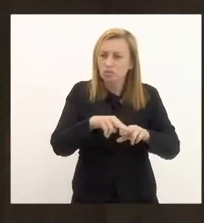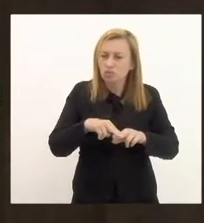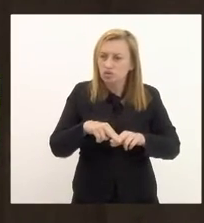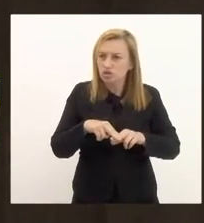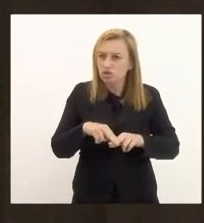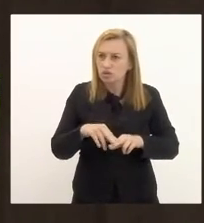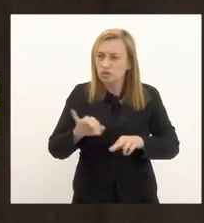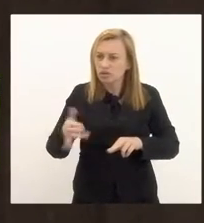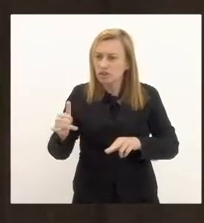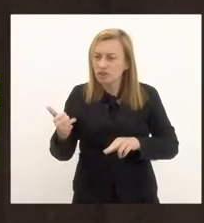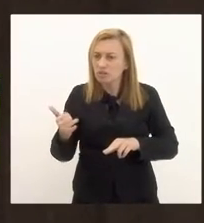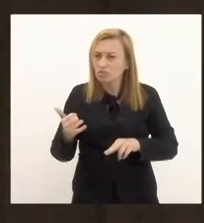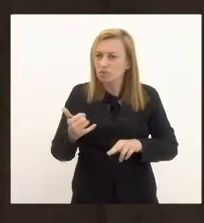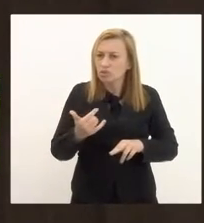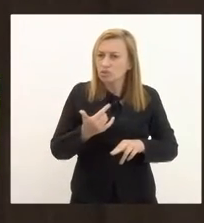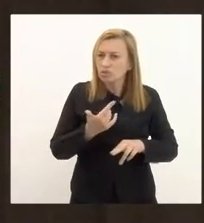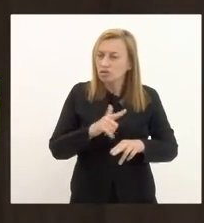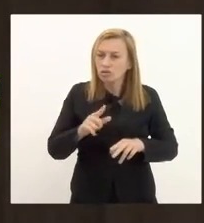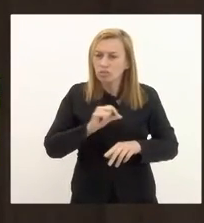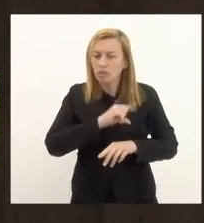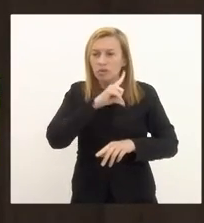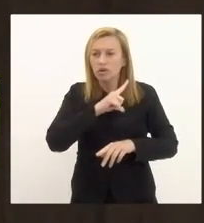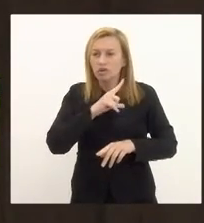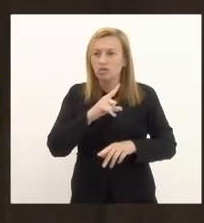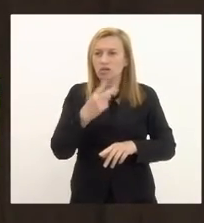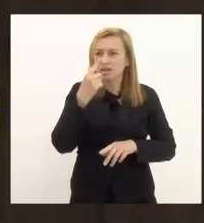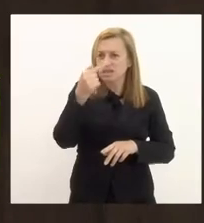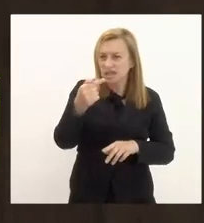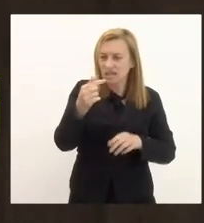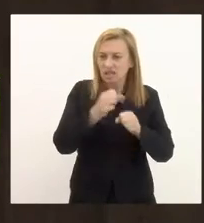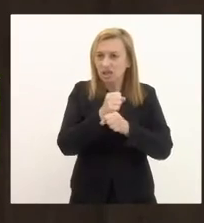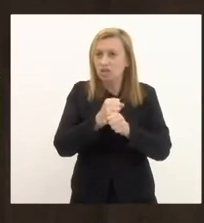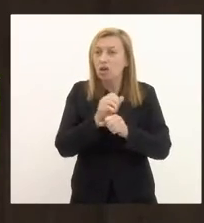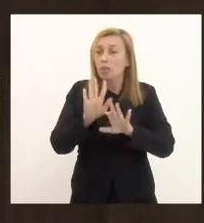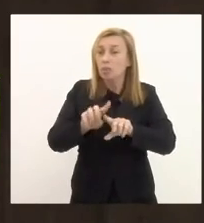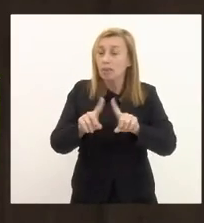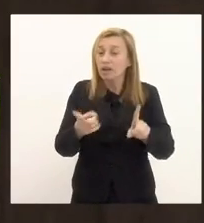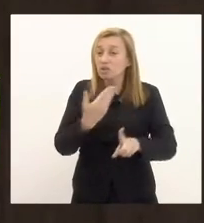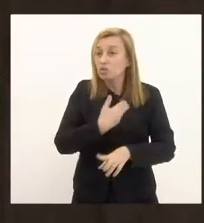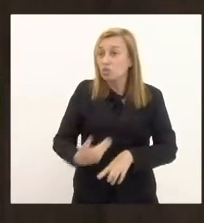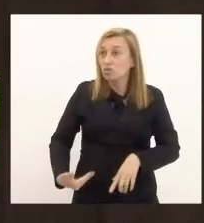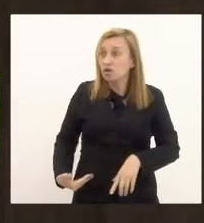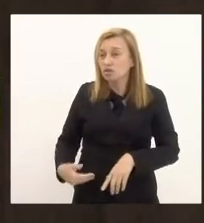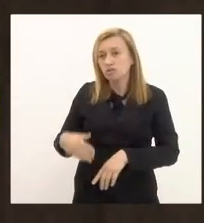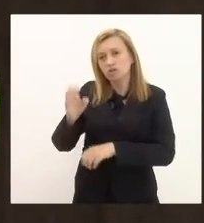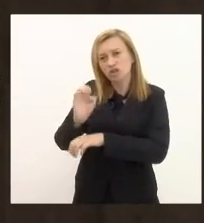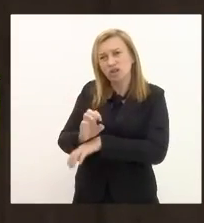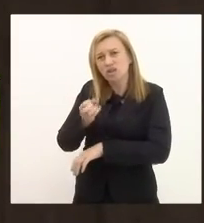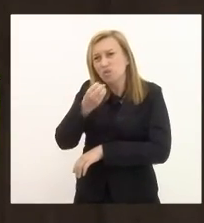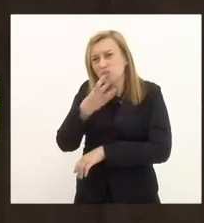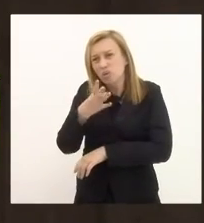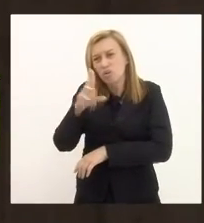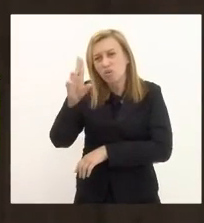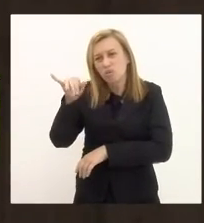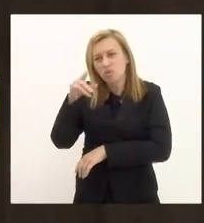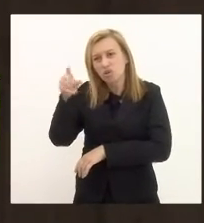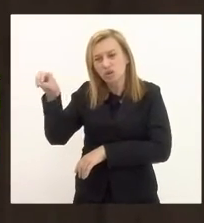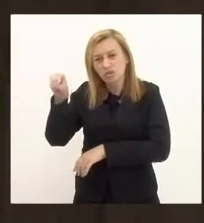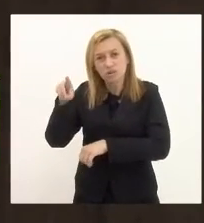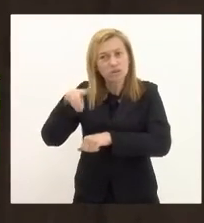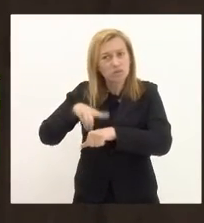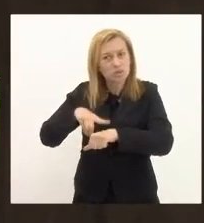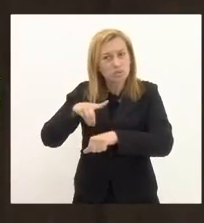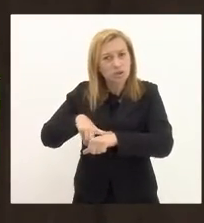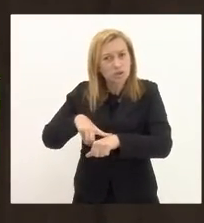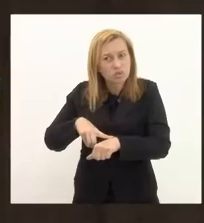reajuste há sete anos mas o governo do estado é Tom bonzinho com a união Nessas